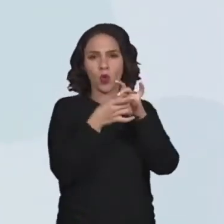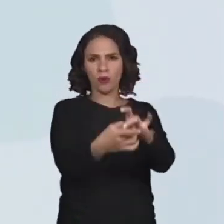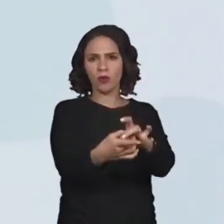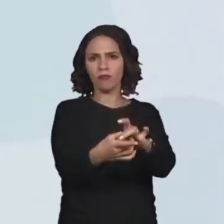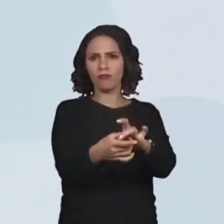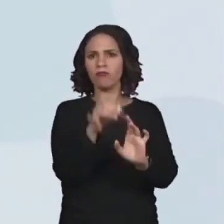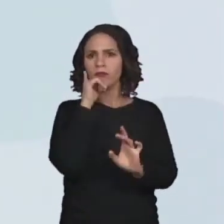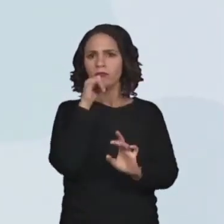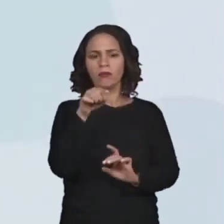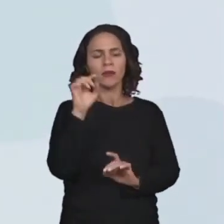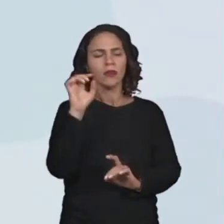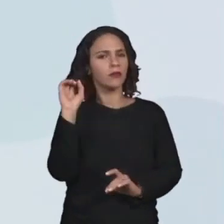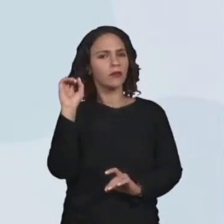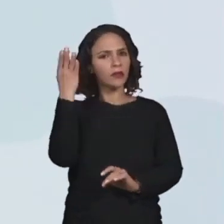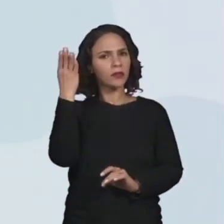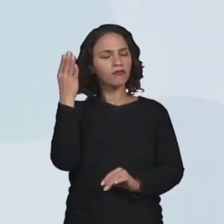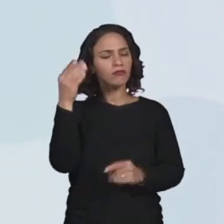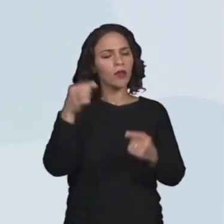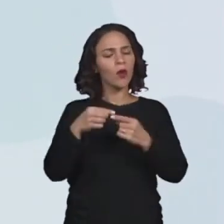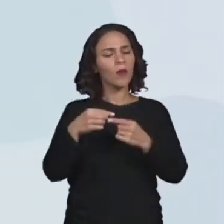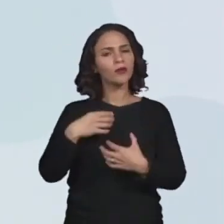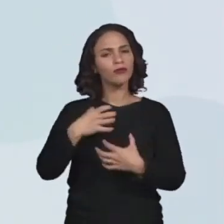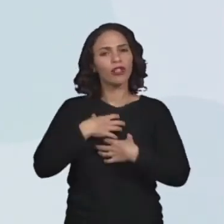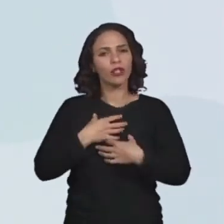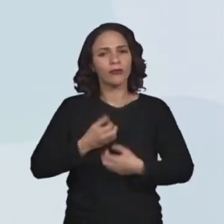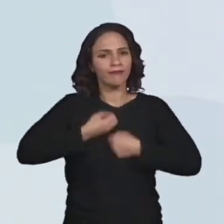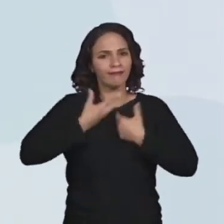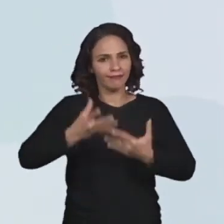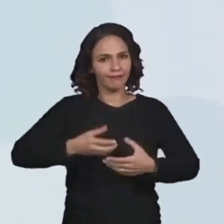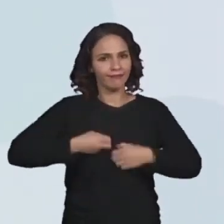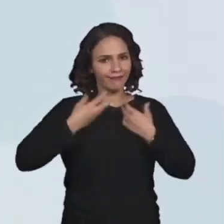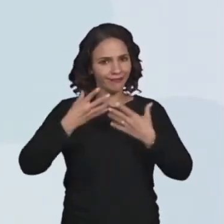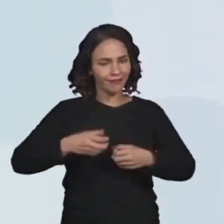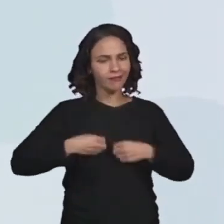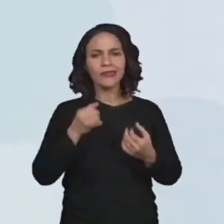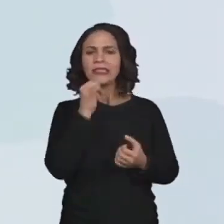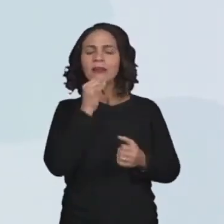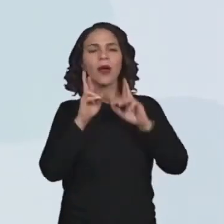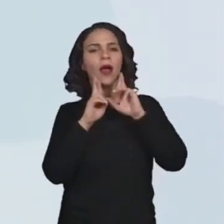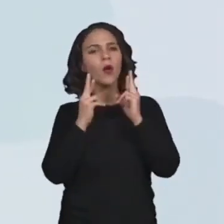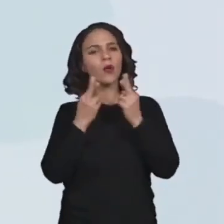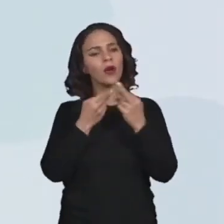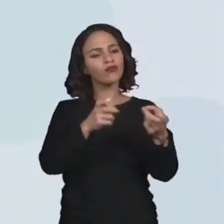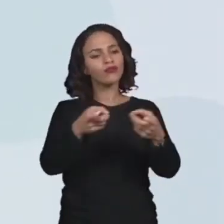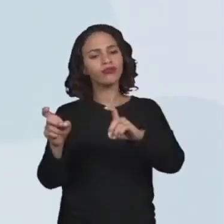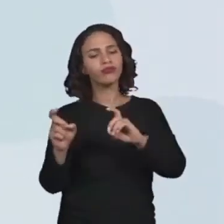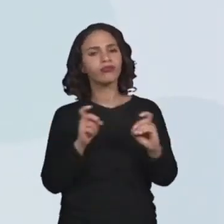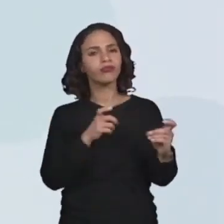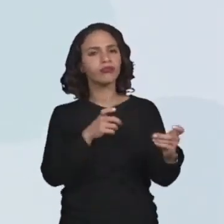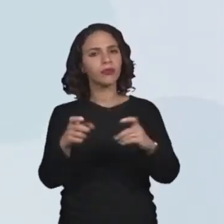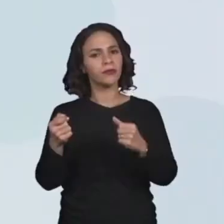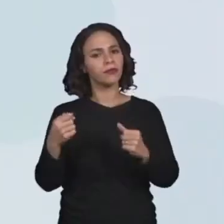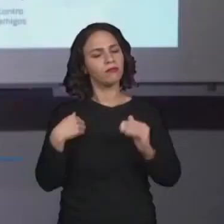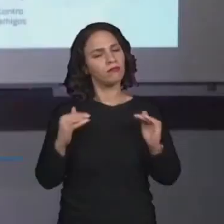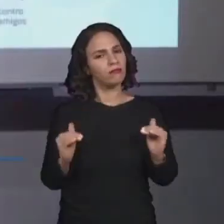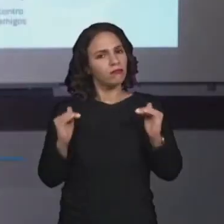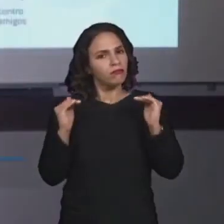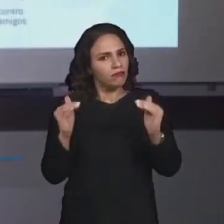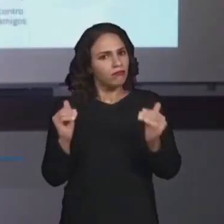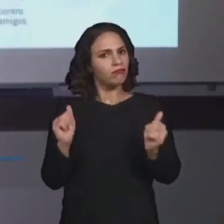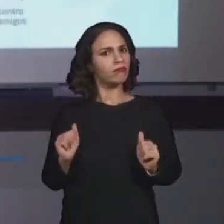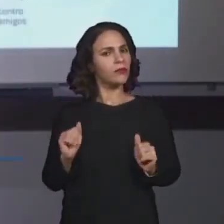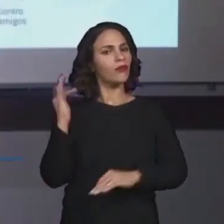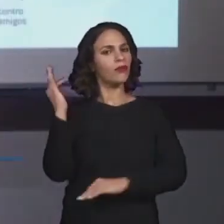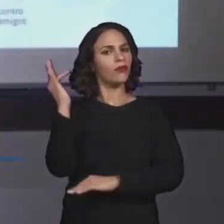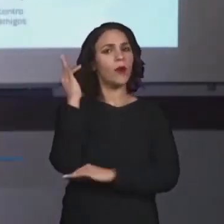situação determina a maneira de se expressar. Então, numa reunião de negócios, nós temos que ser mais formais. Enquanto que